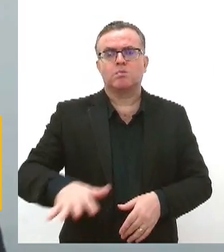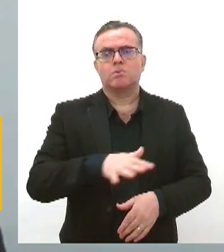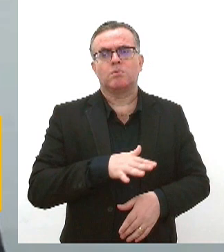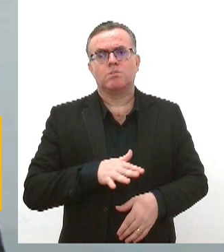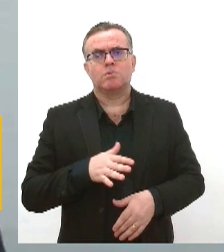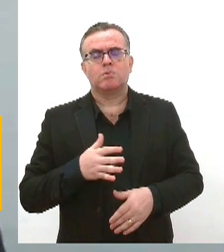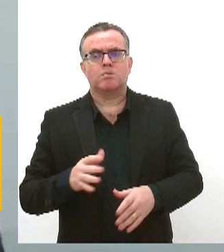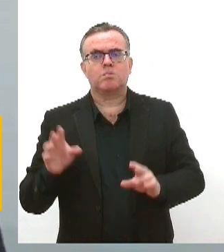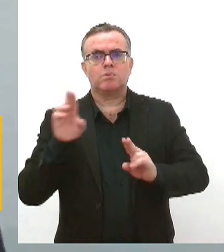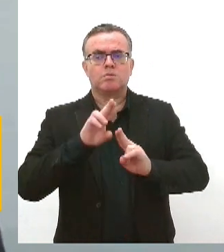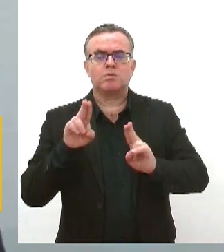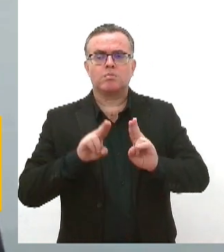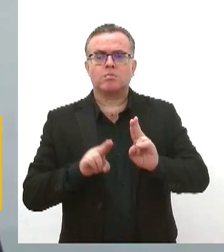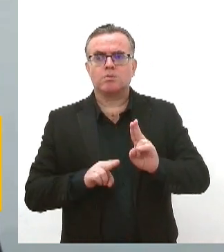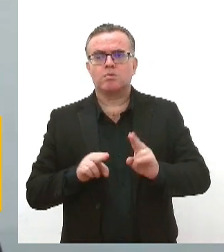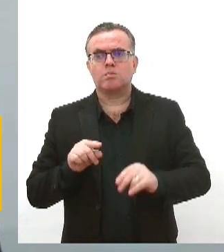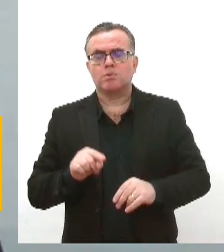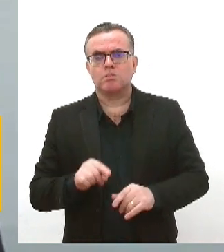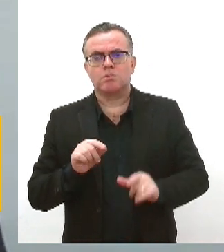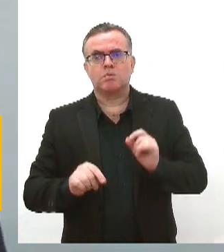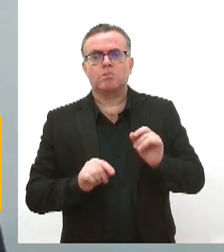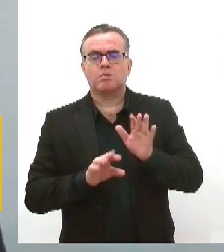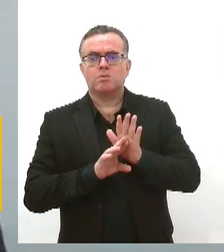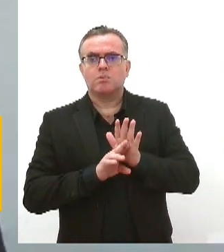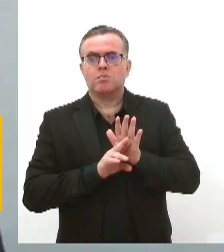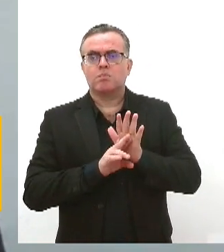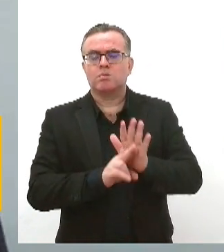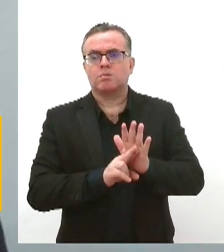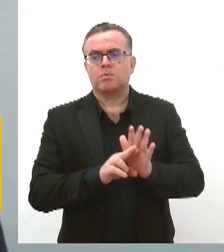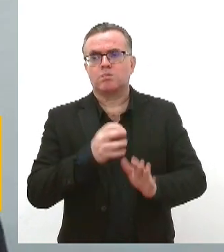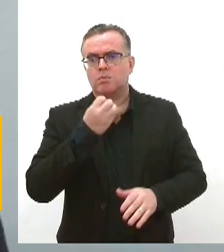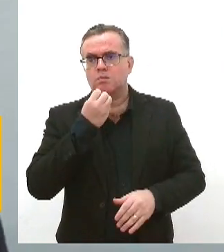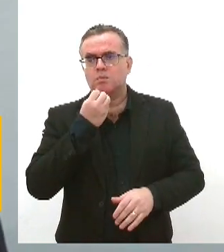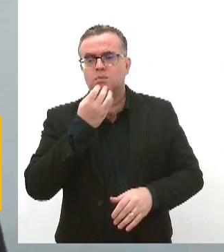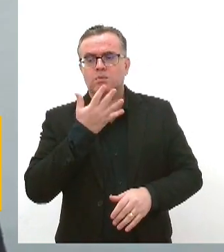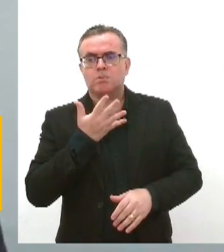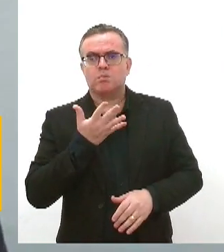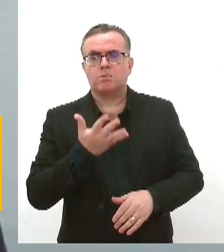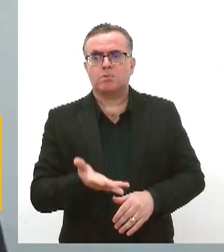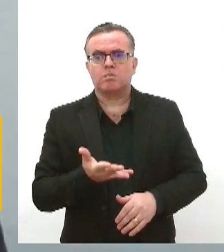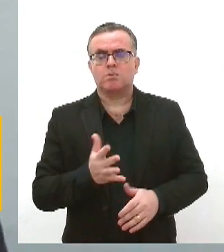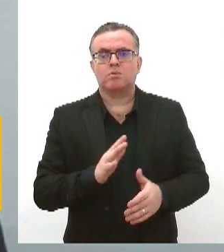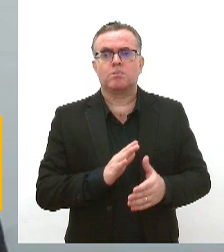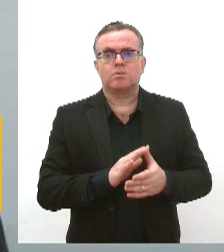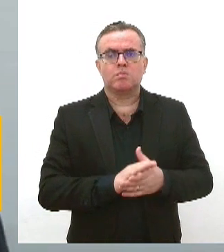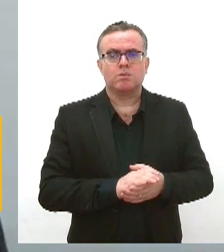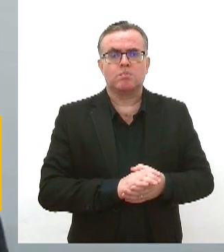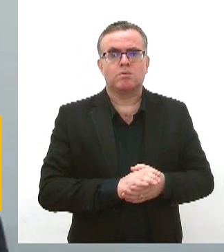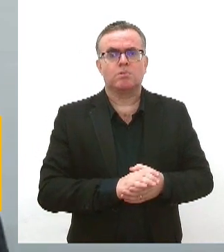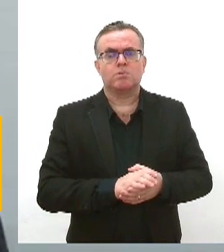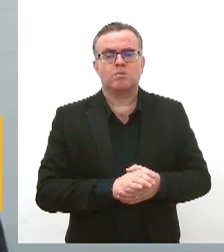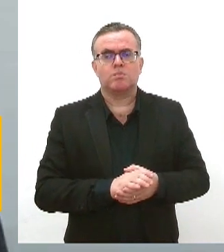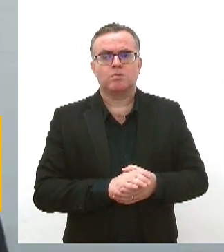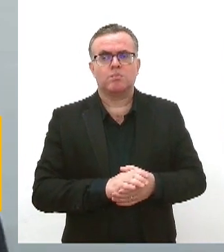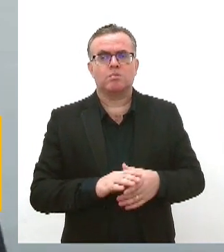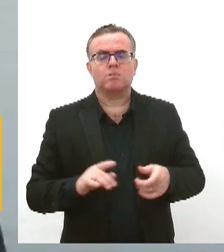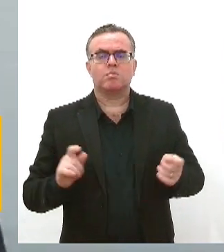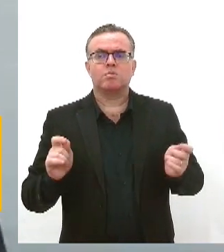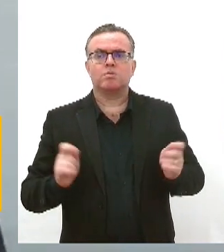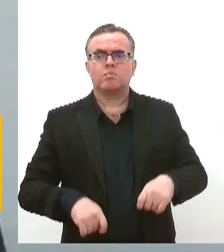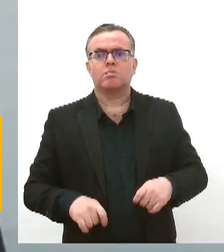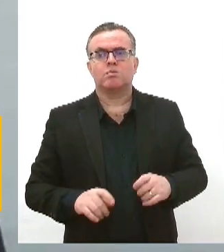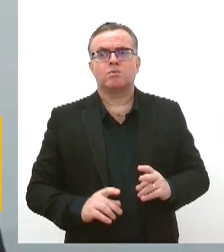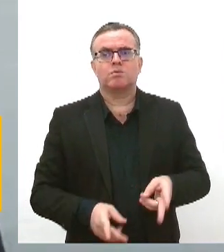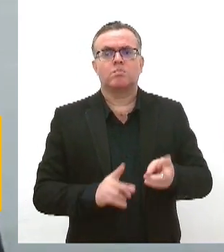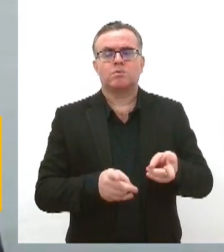uma representatividade muito grande, inclusive a nível federal, e que nos facilita a